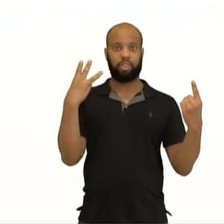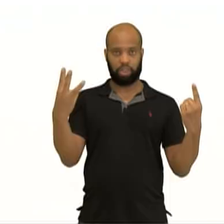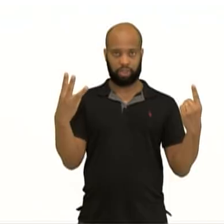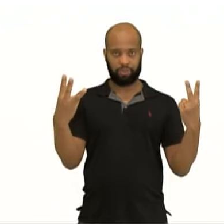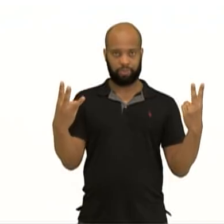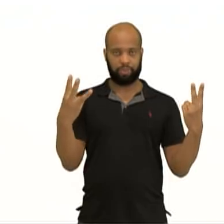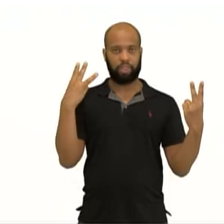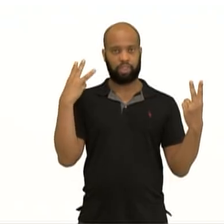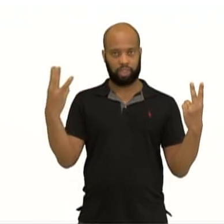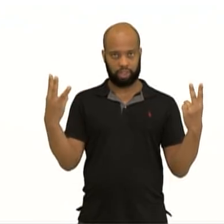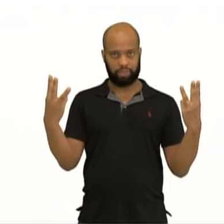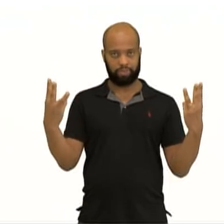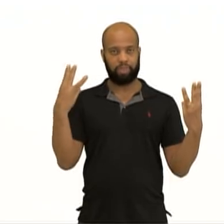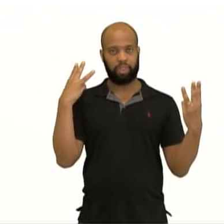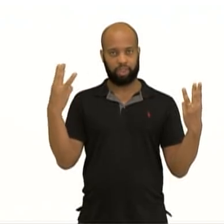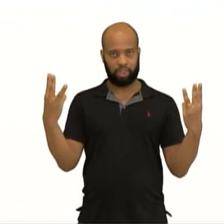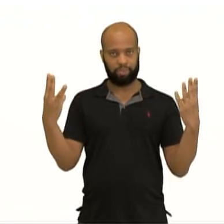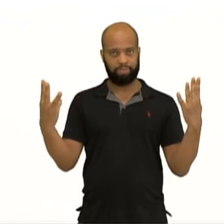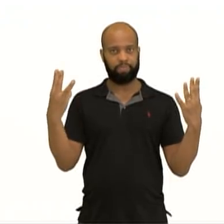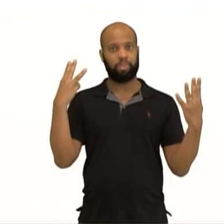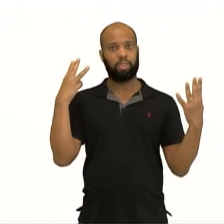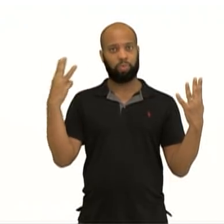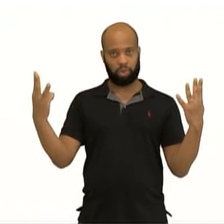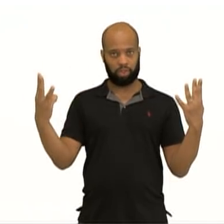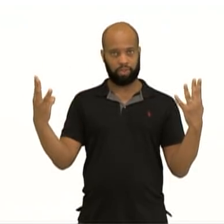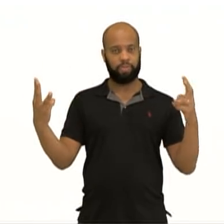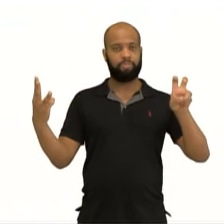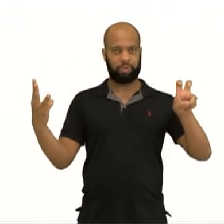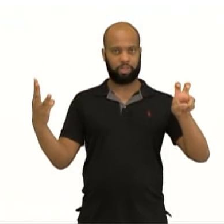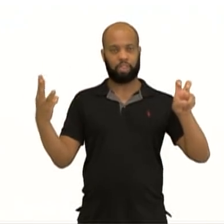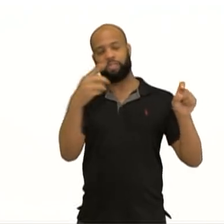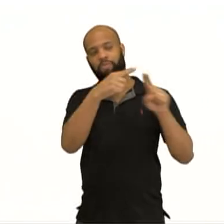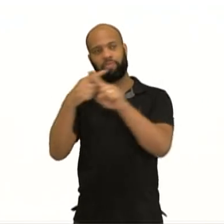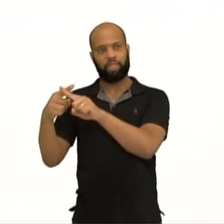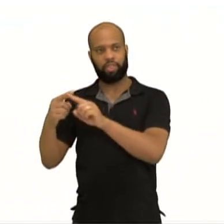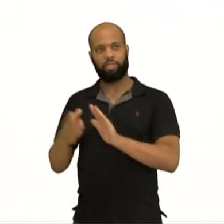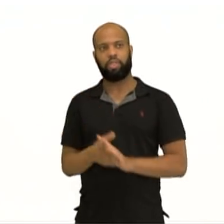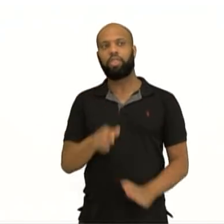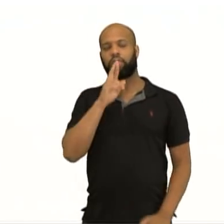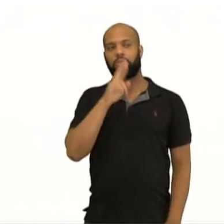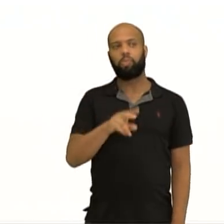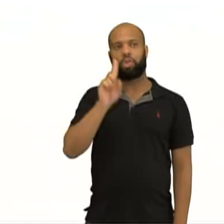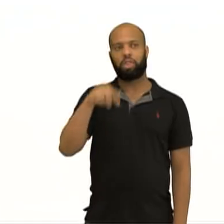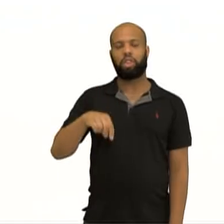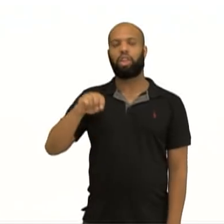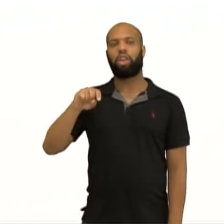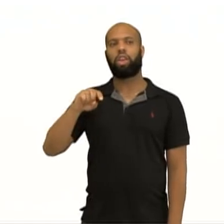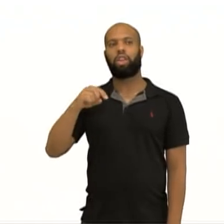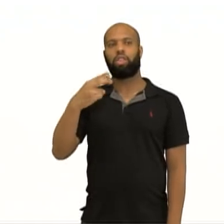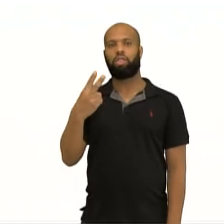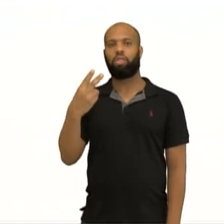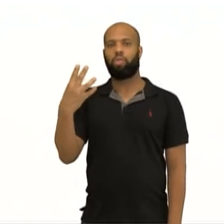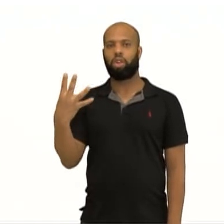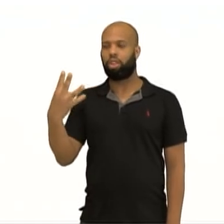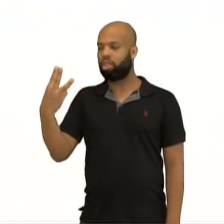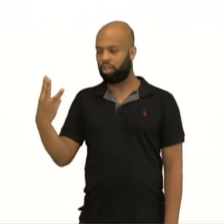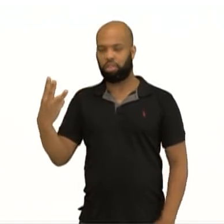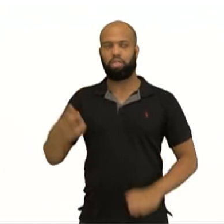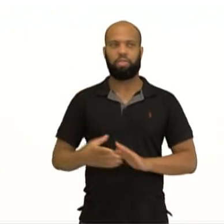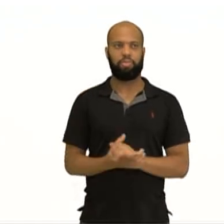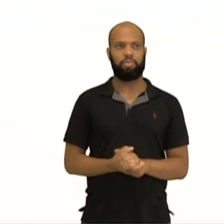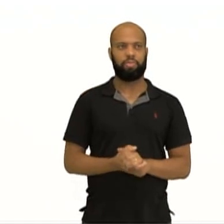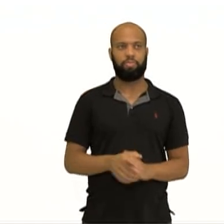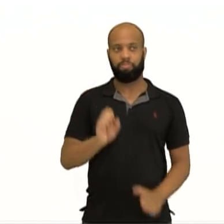3 vezes 3 vezes 3. 3 vezes 3, 9. Vezes 3, 27. Vezes 3, 81. Vezes 3,